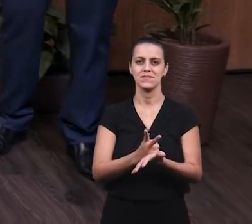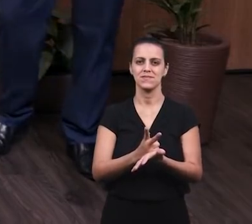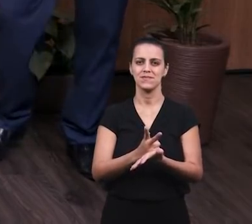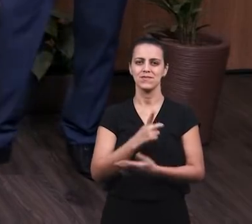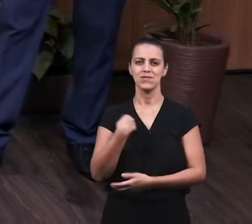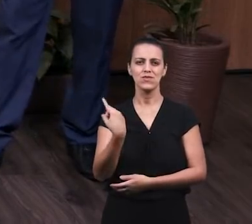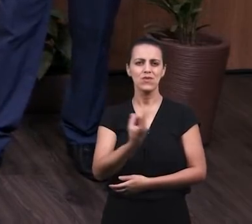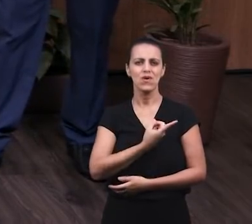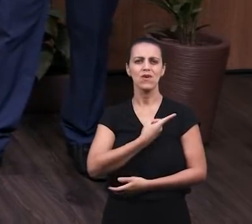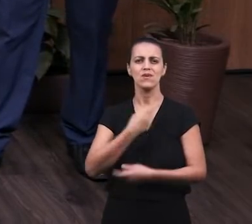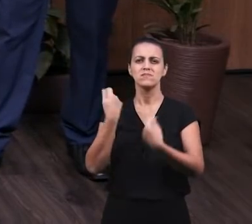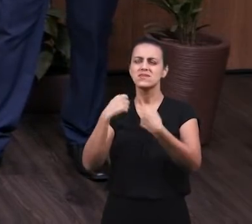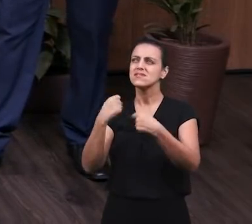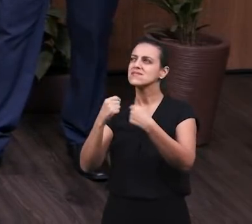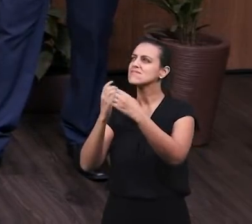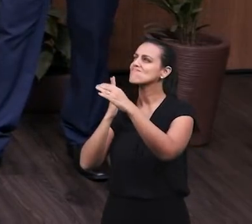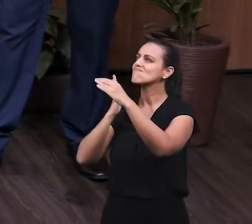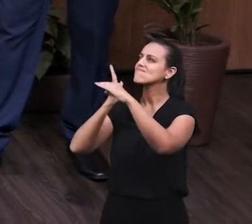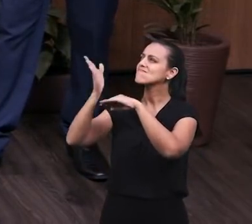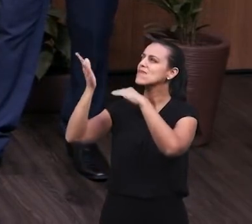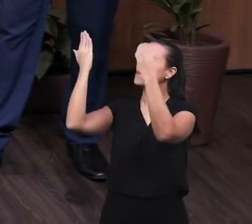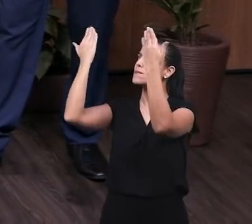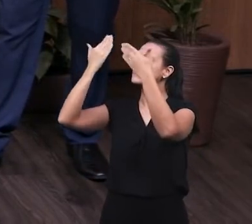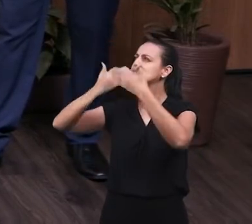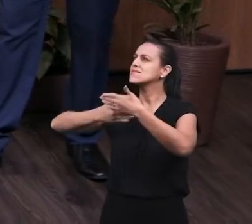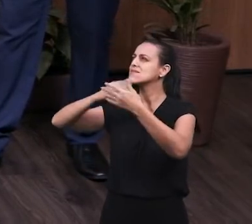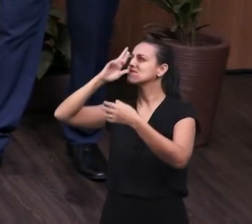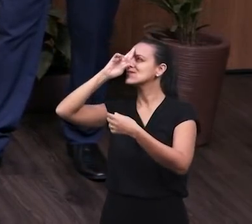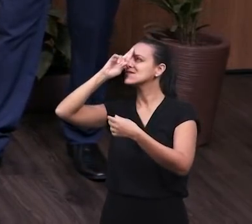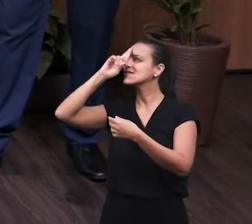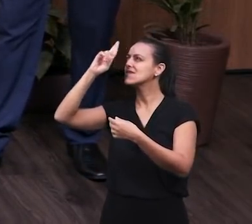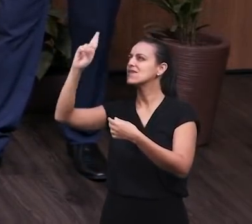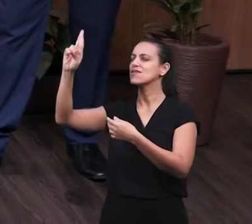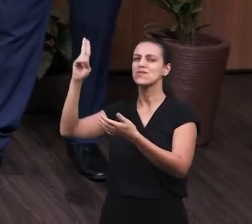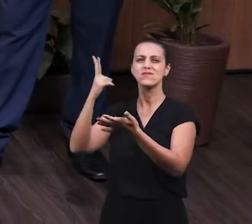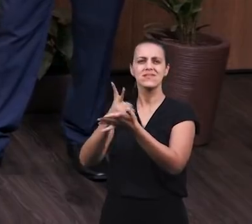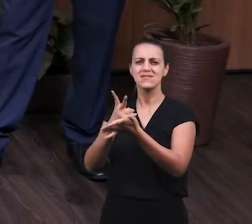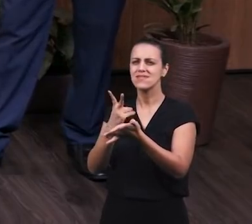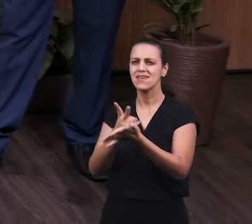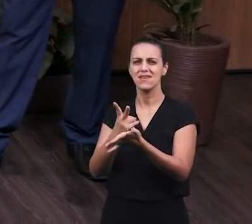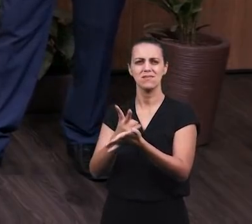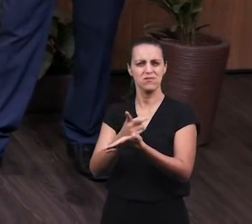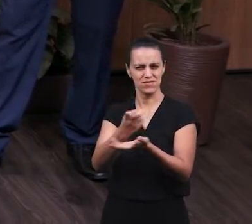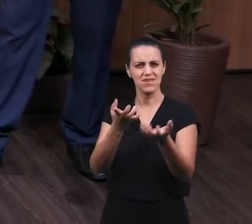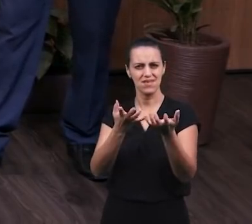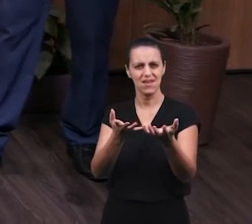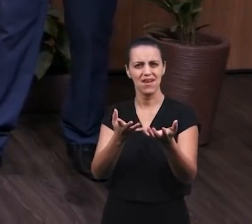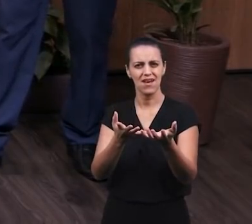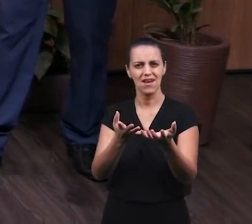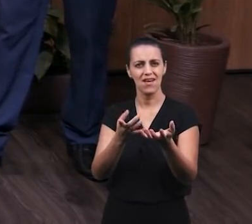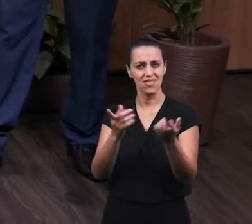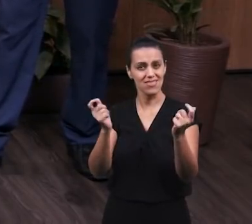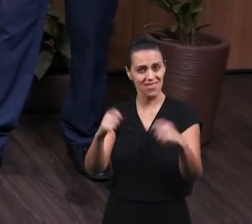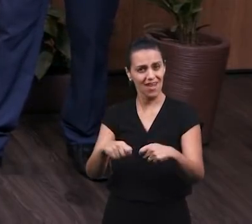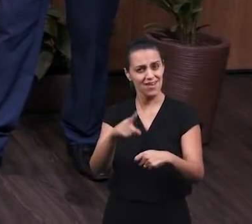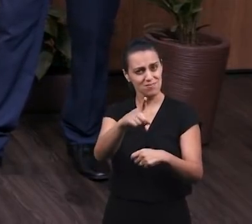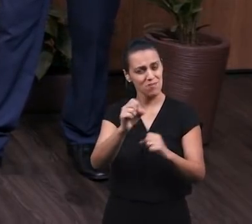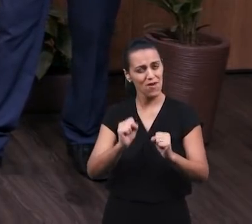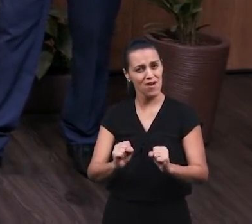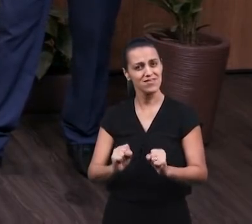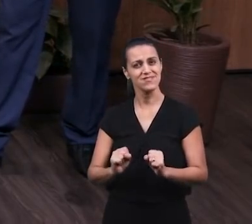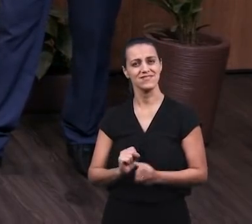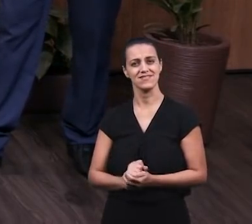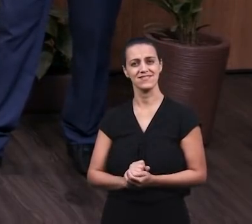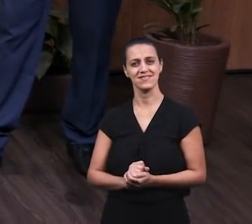que quisermos entrar, que você quiser entrar na presença de Deus, você pode fazer